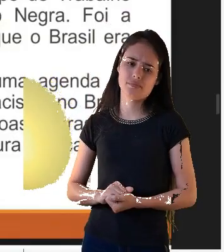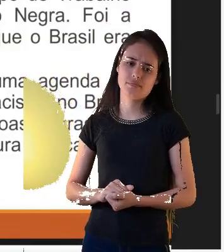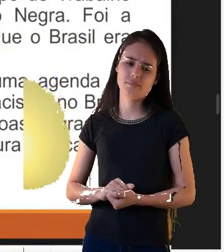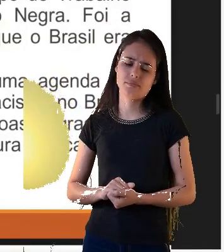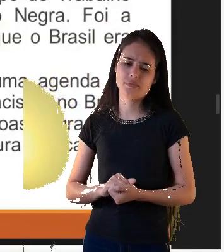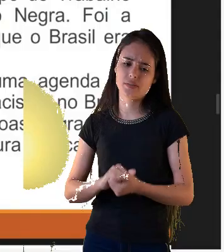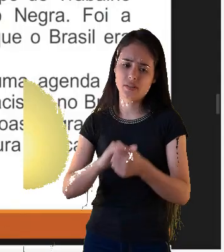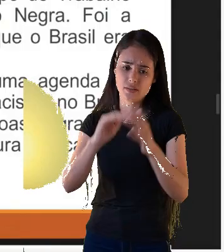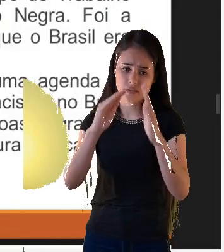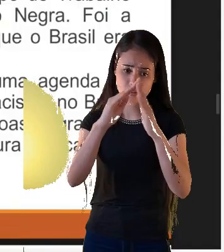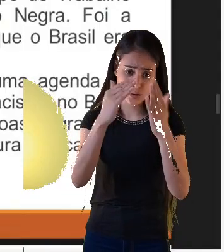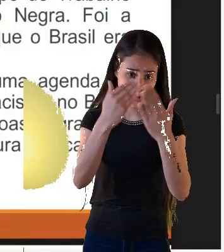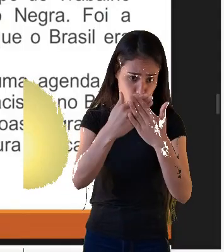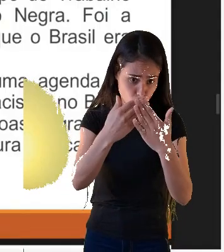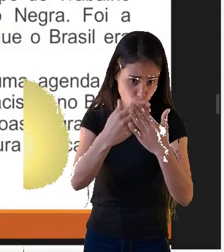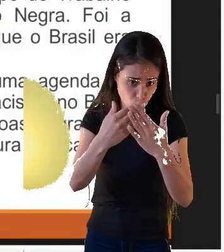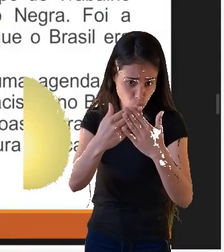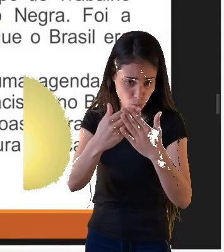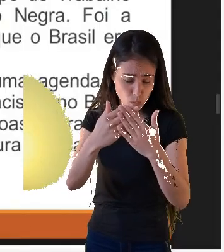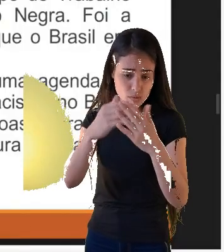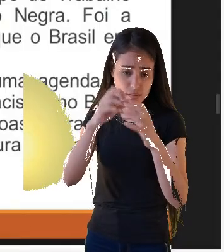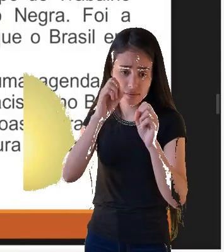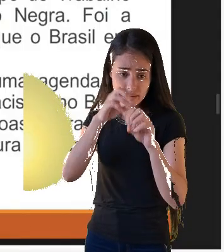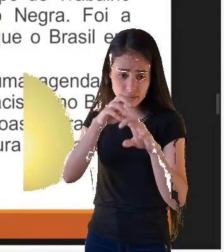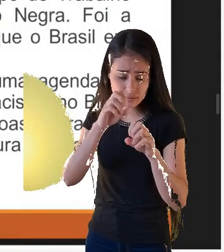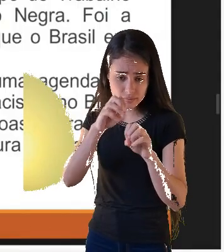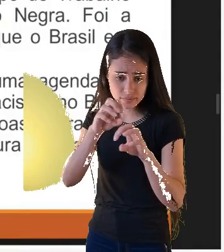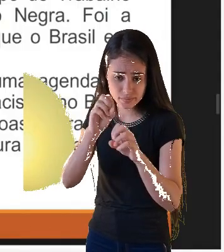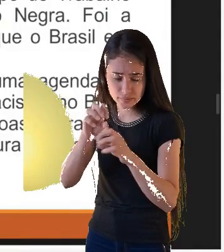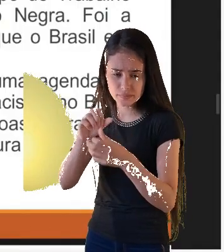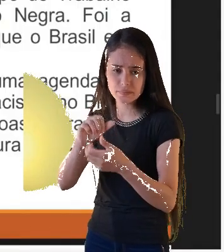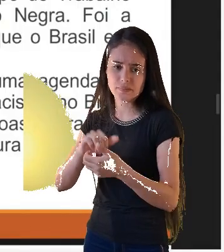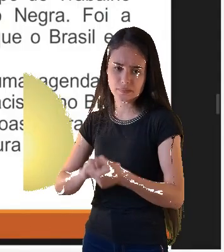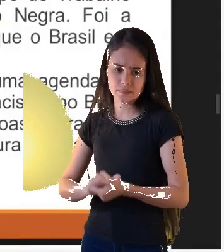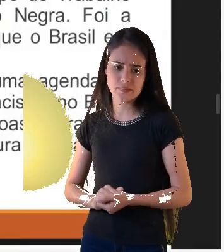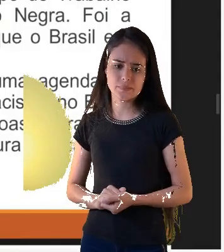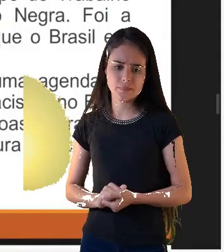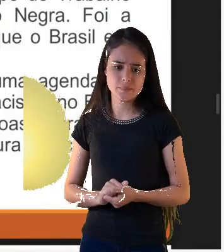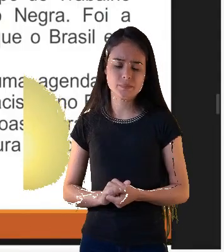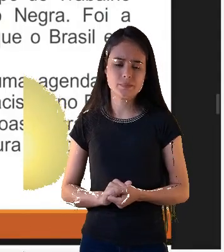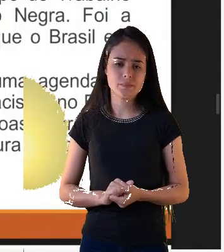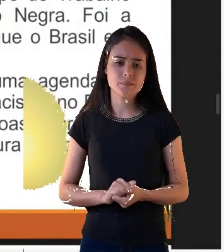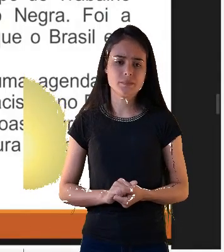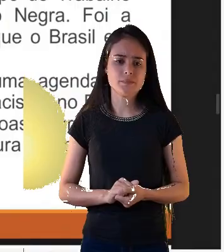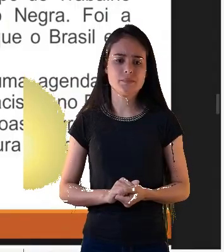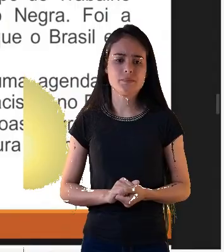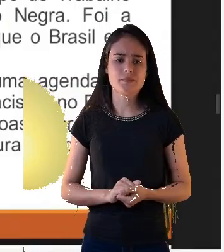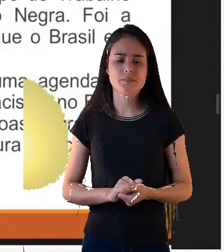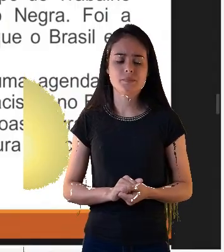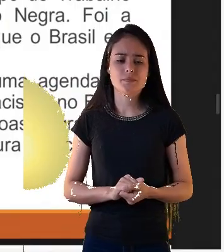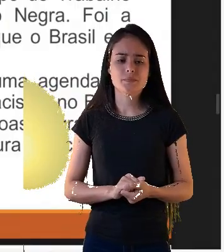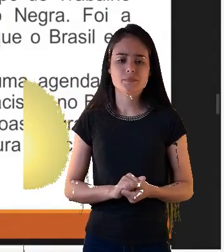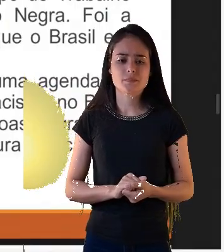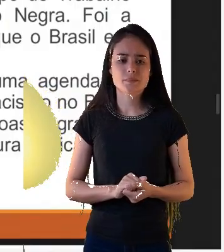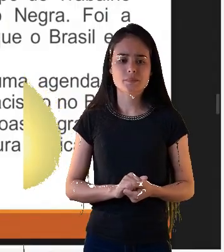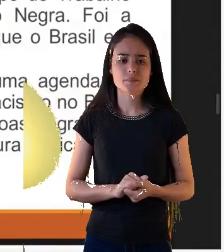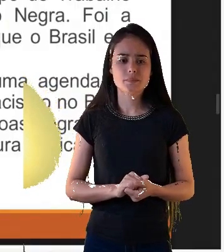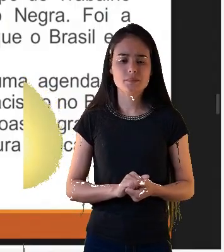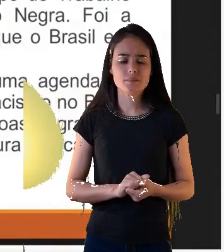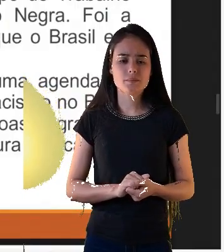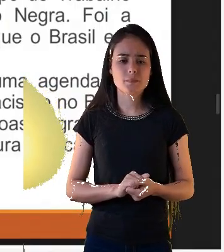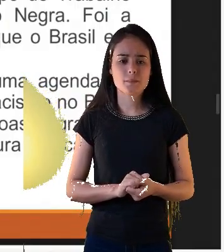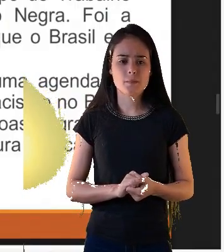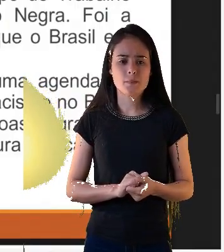existem no sentido de fortalecer a política de ações afirmativas para a população